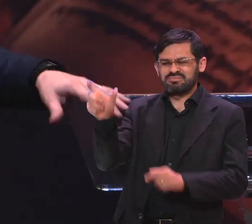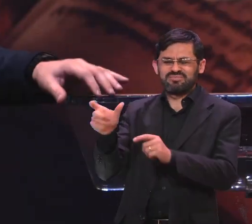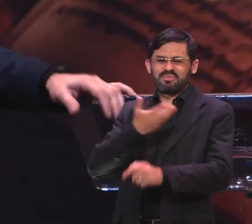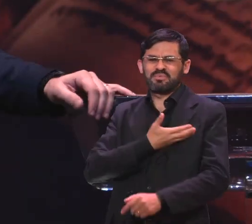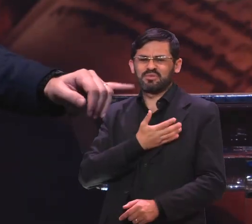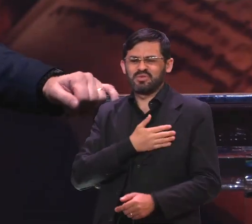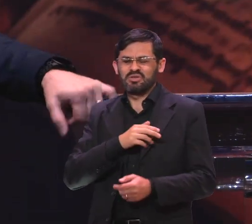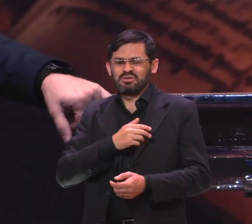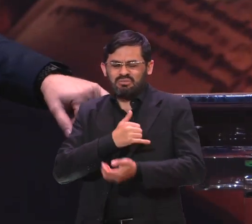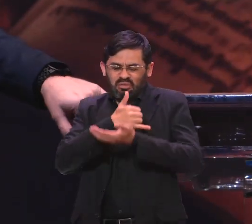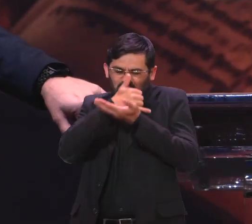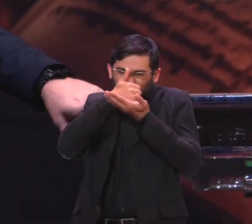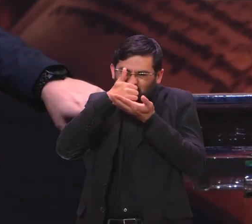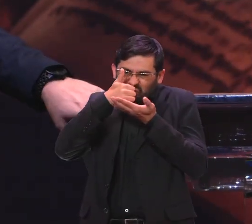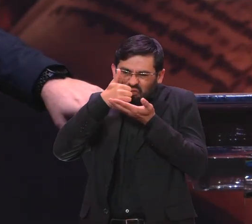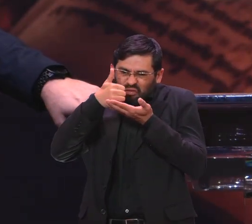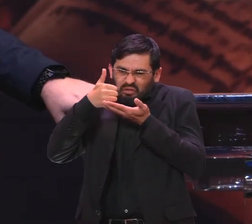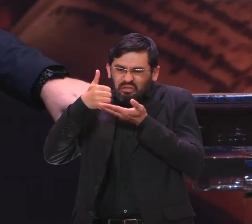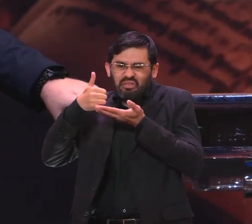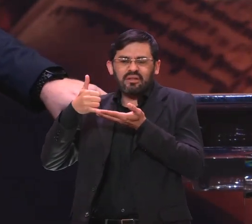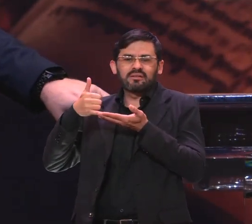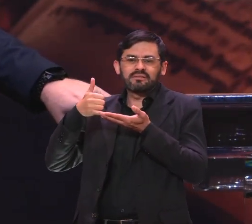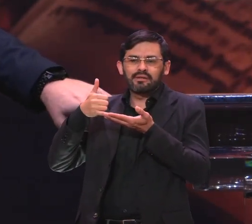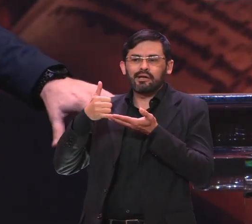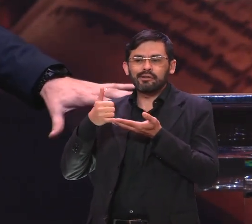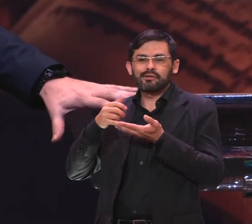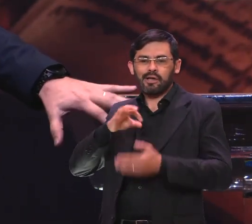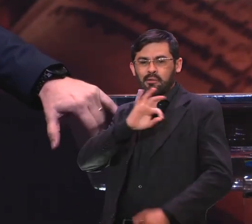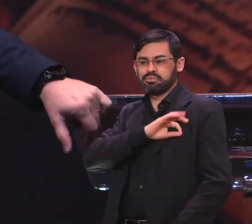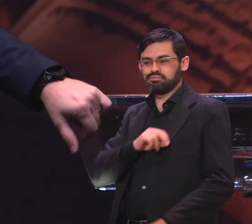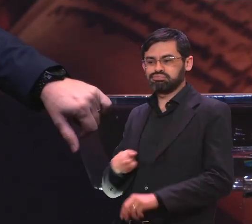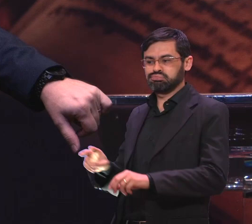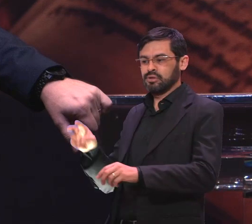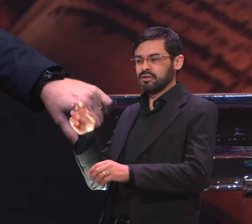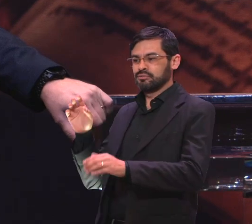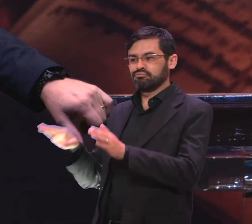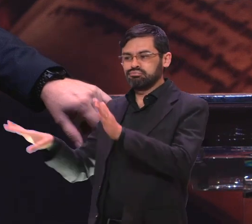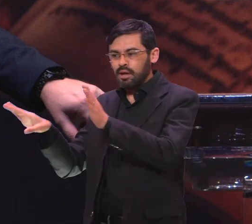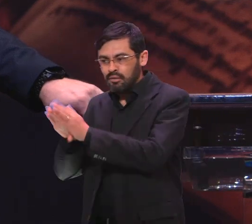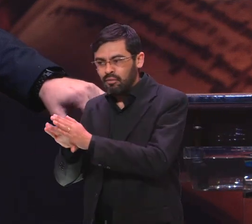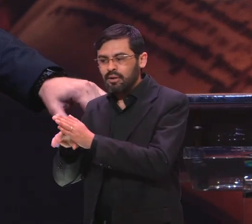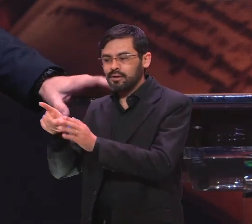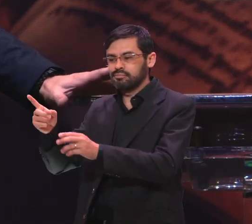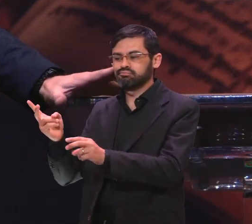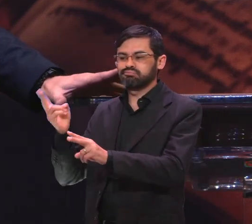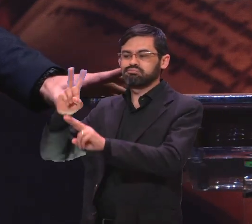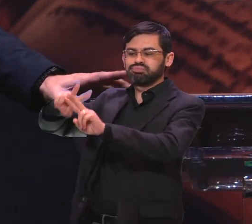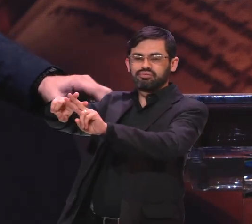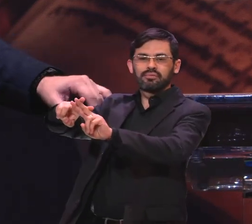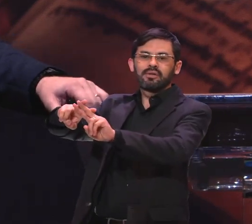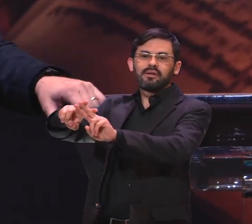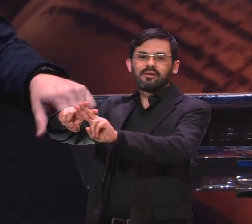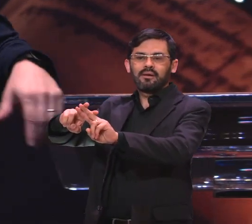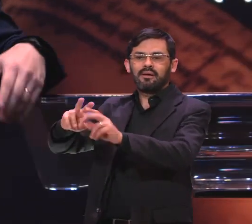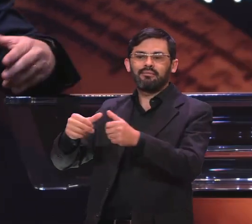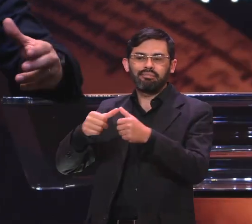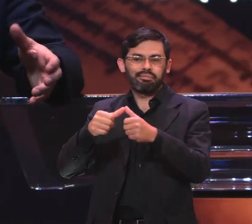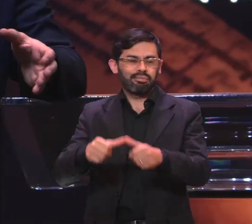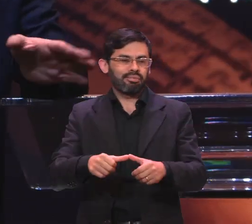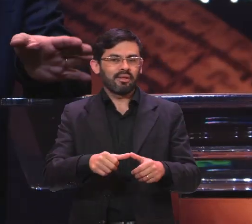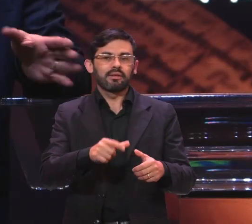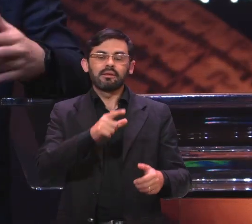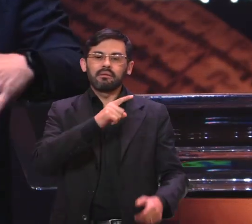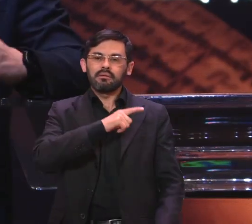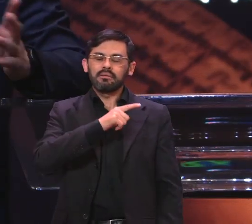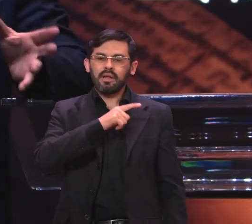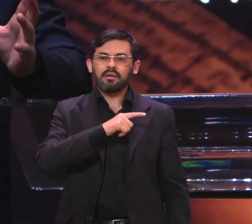droga, ele foi pego numa batida policial e foi parar na cadeia. E ele estava lá na cadeia e tem aquele ministério